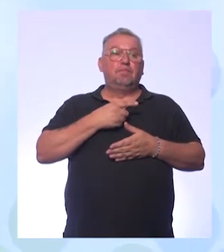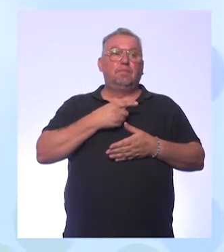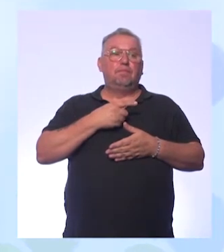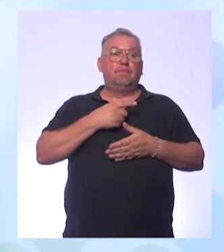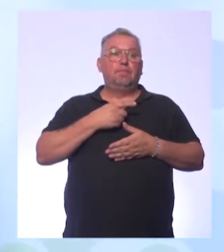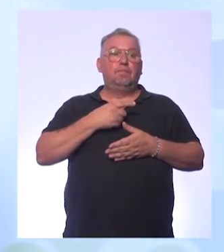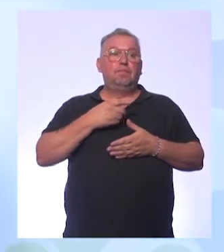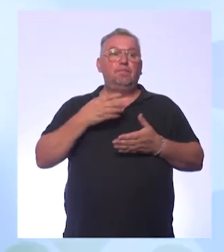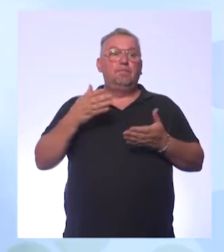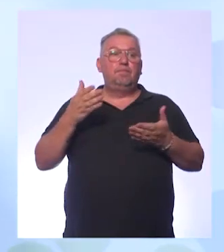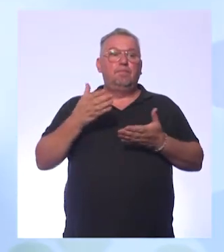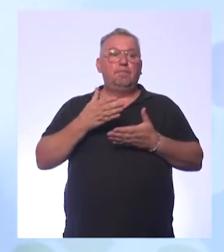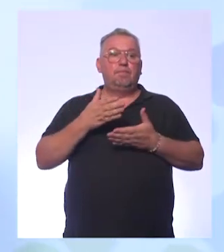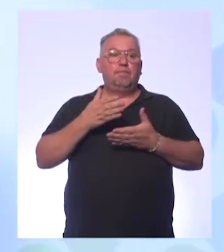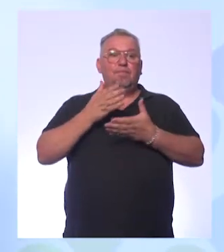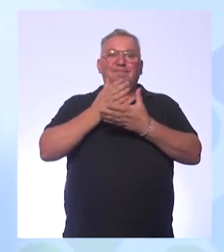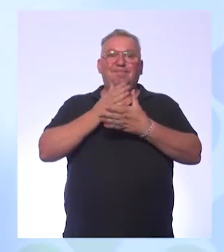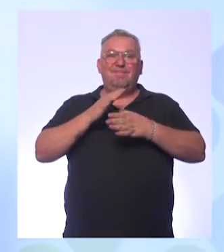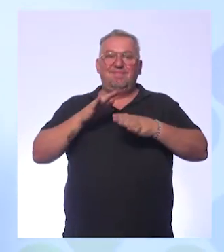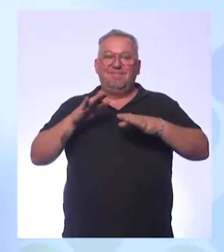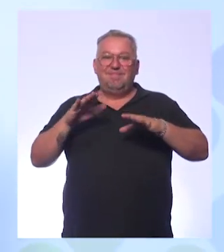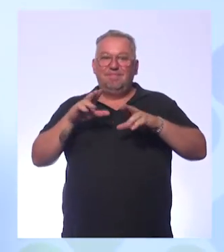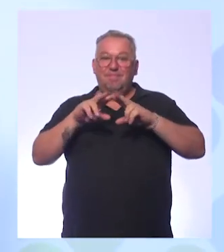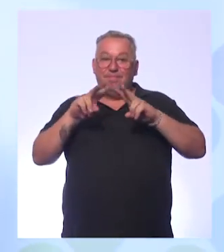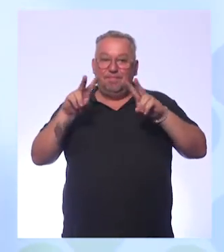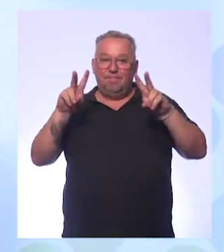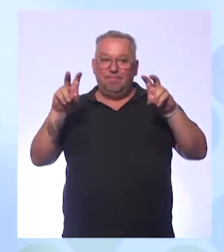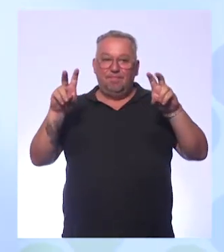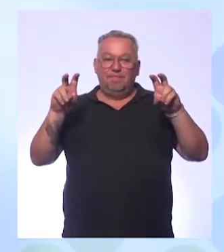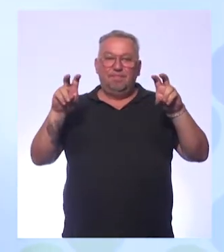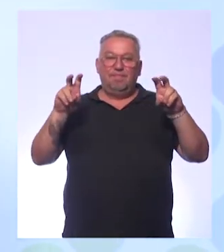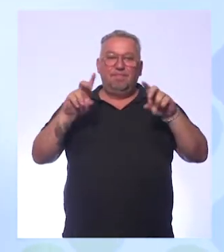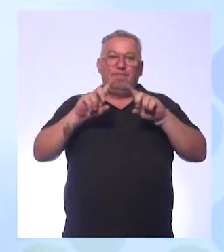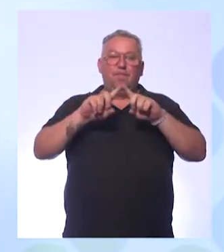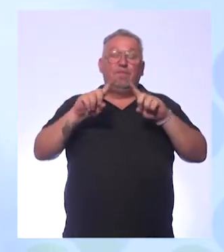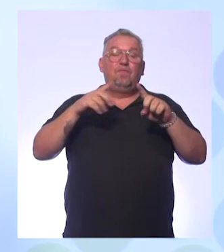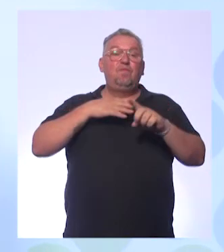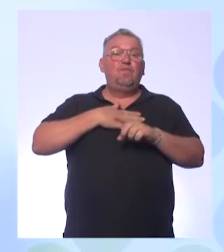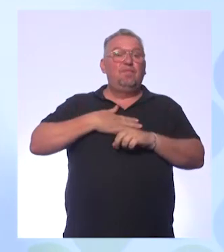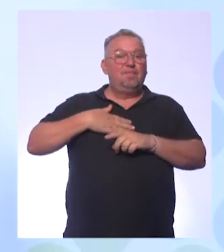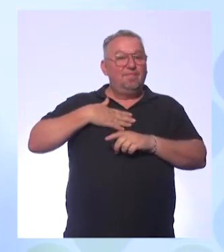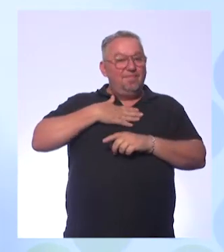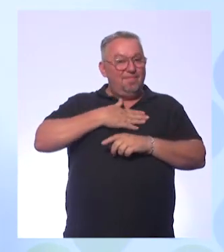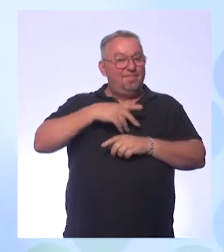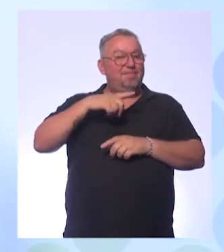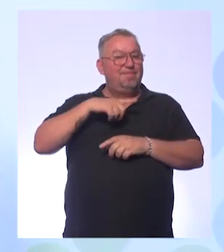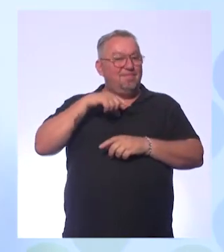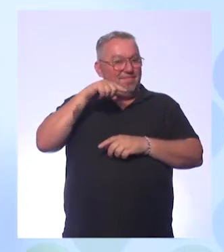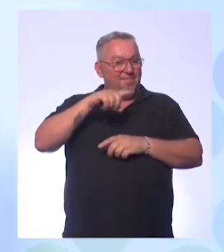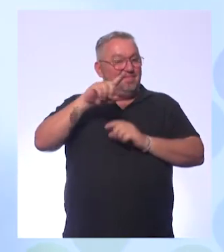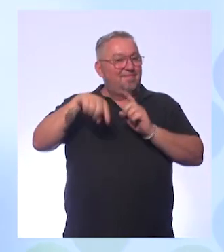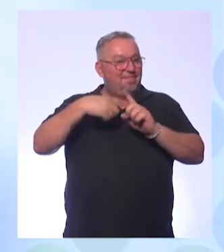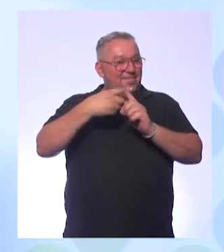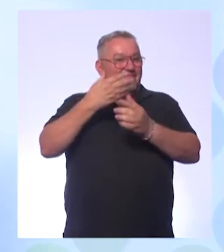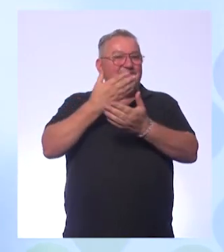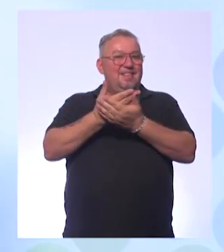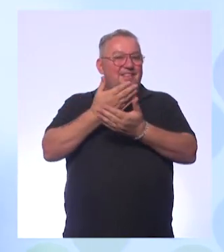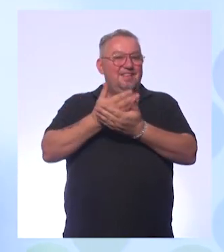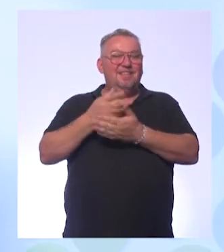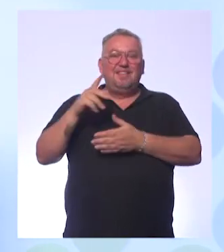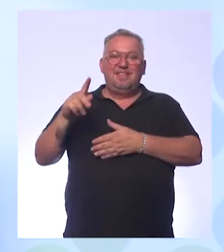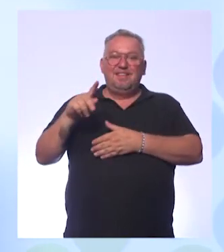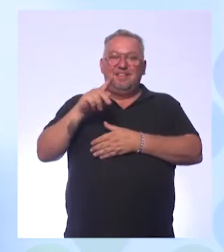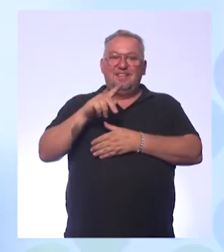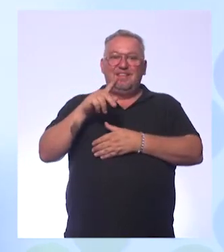a gente vai encerrar esse assunto. Eu quero dizer que foi um prazer ter estado com vocês mais essa aula e a